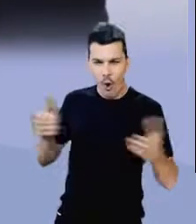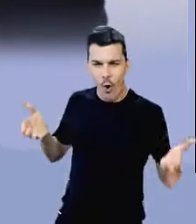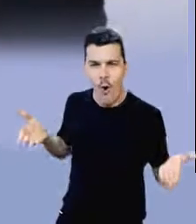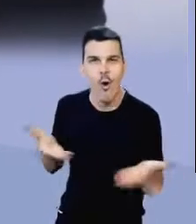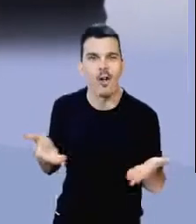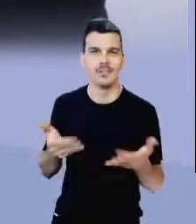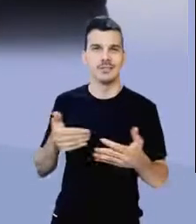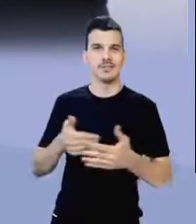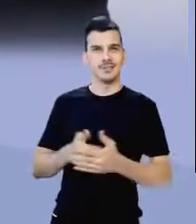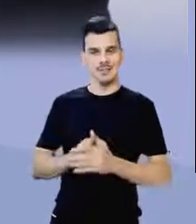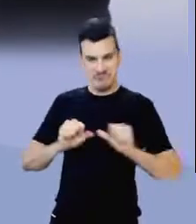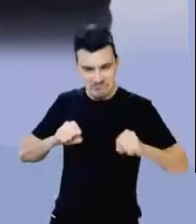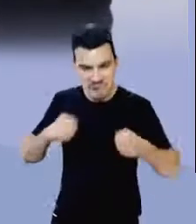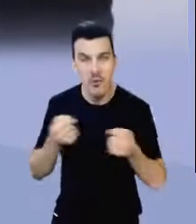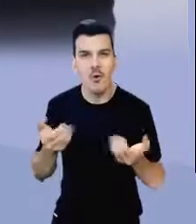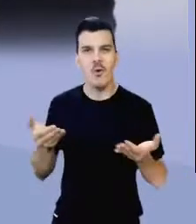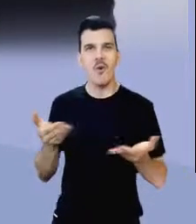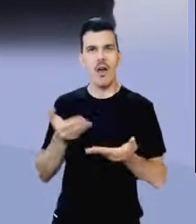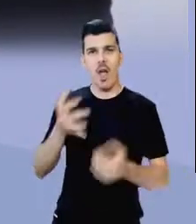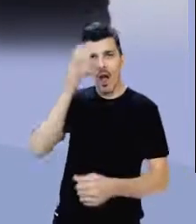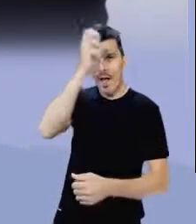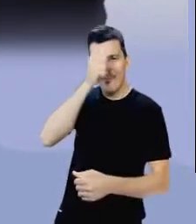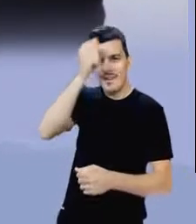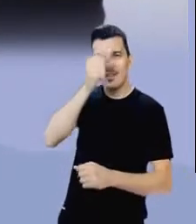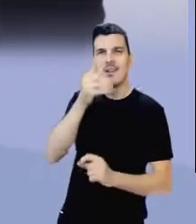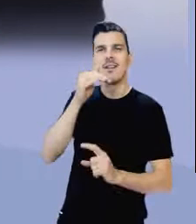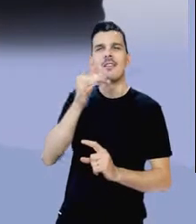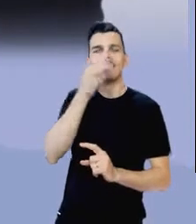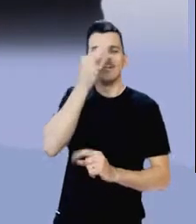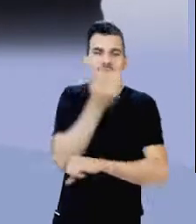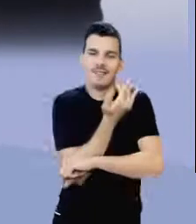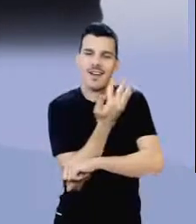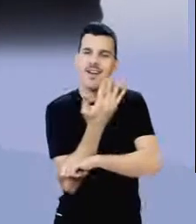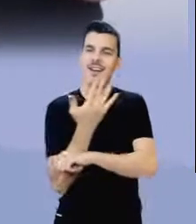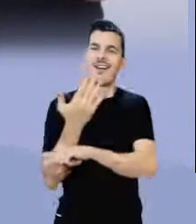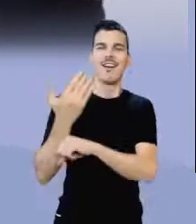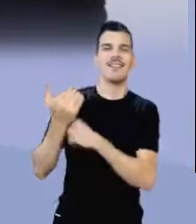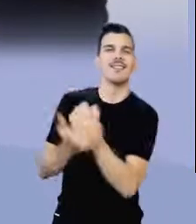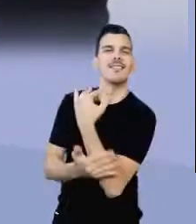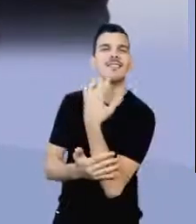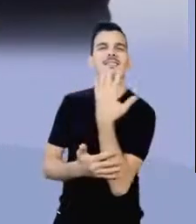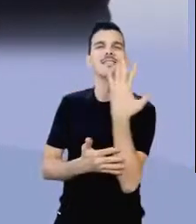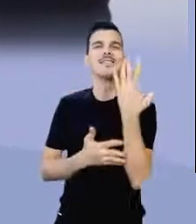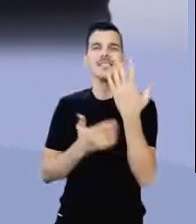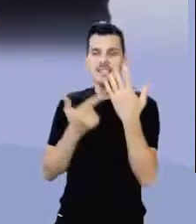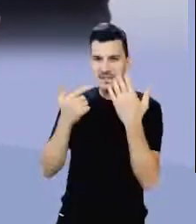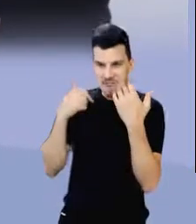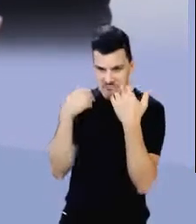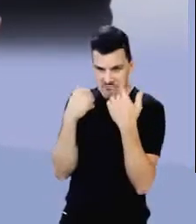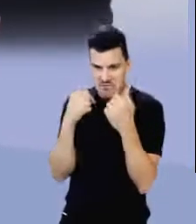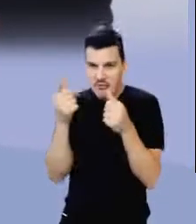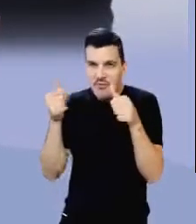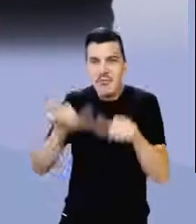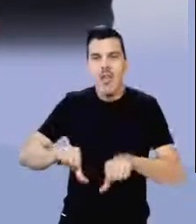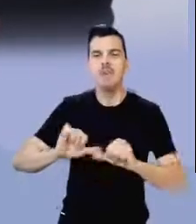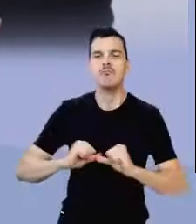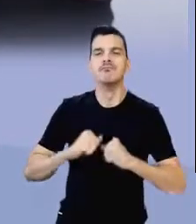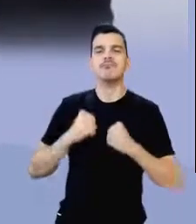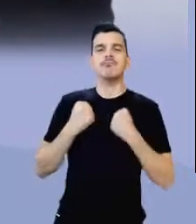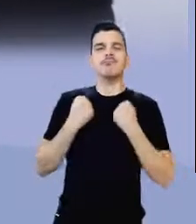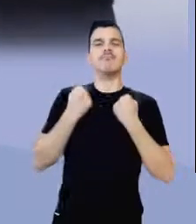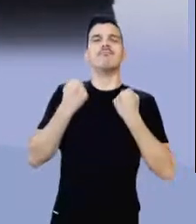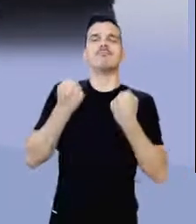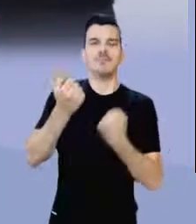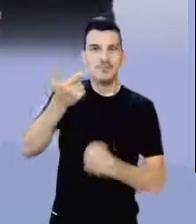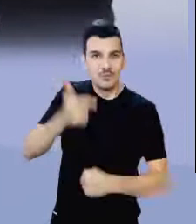sem limites no tempo. Aprendi com a primavera a me deixar cortar para poder voltar sempre